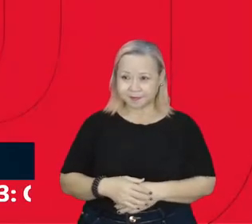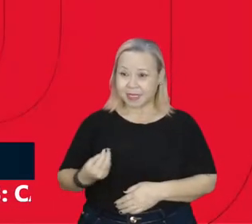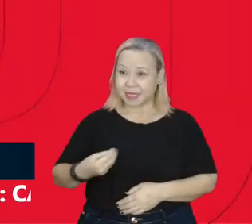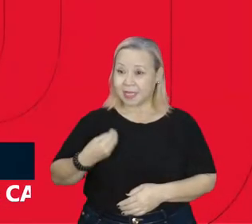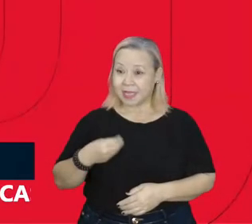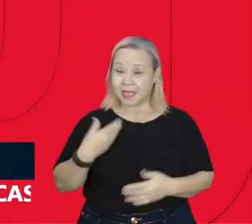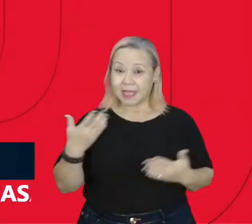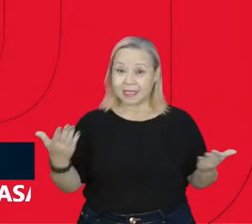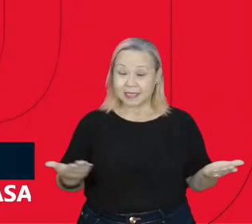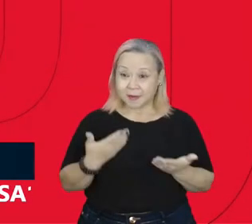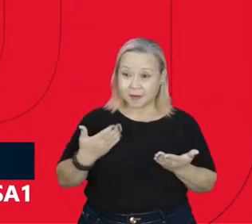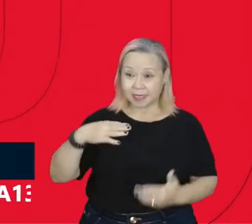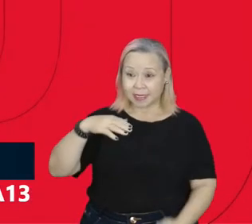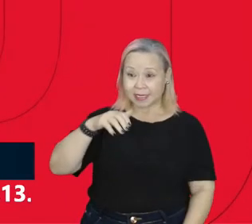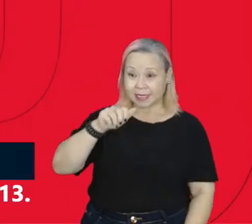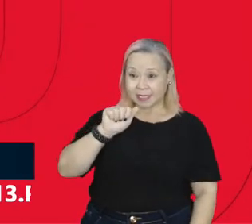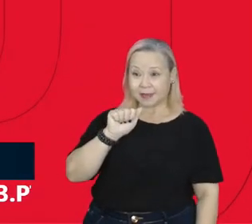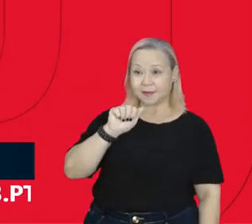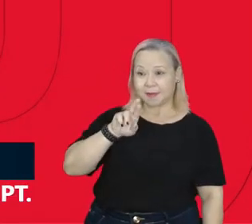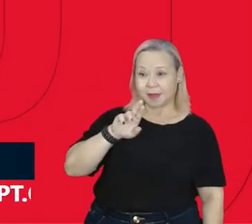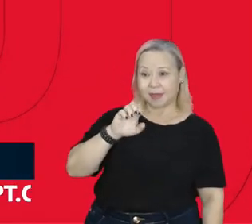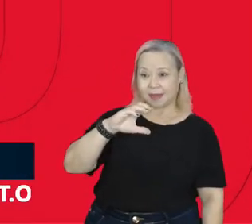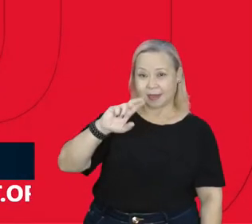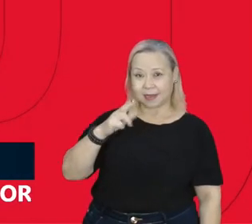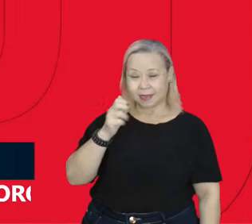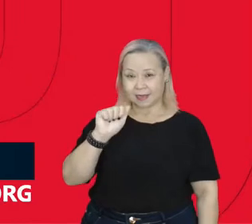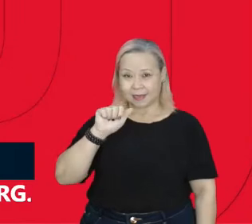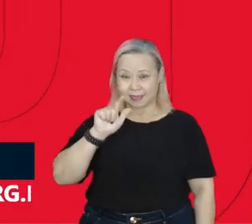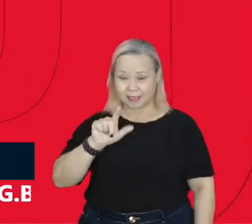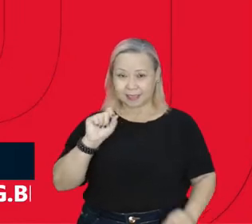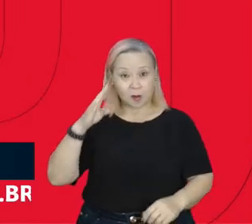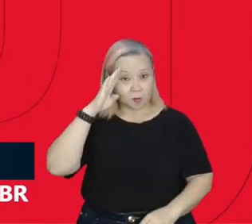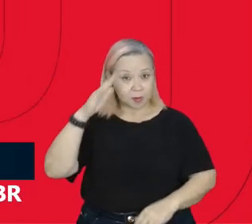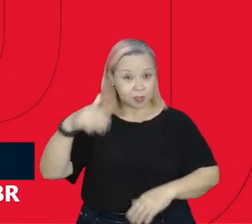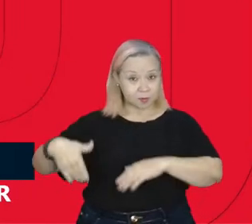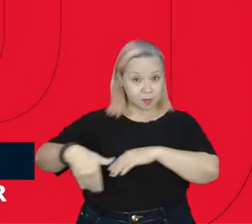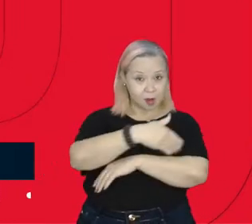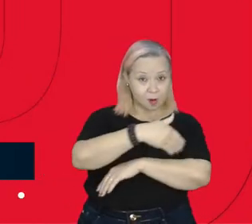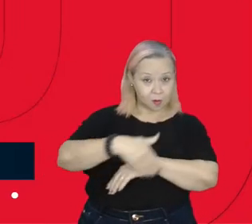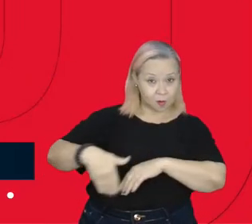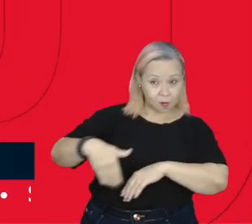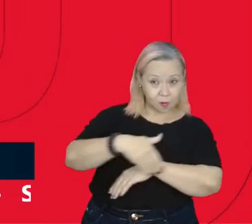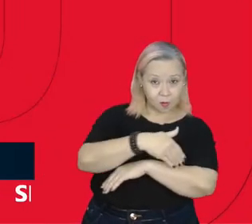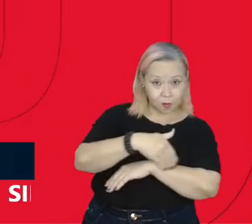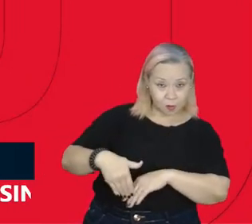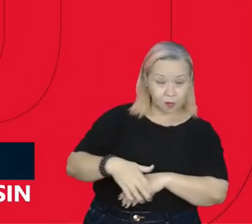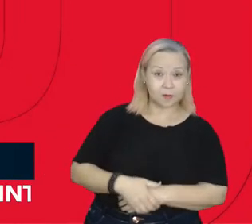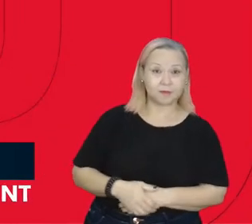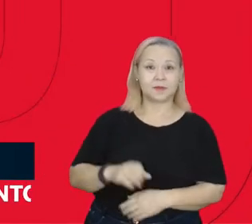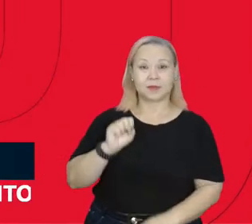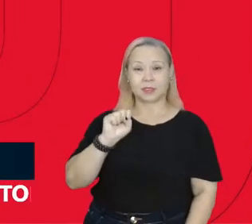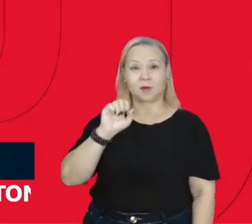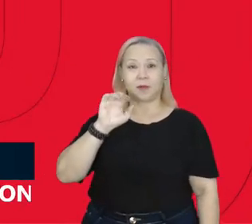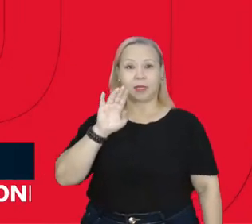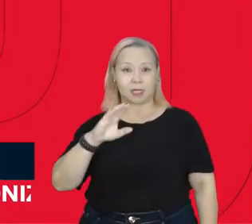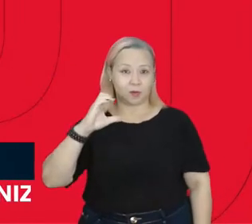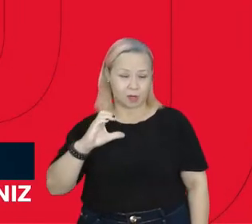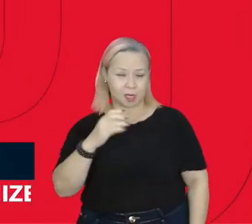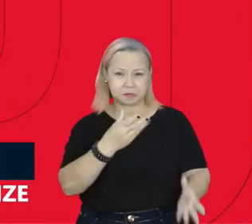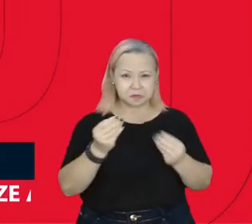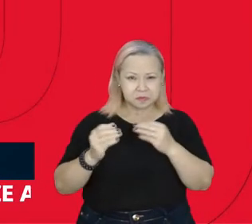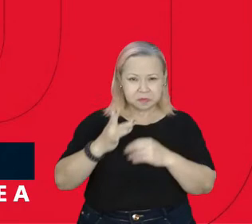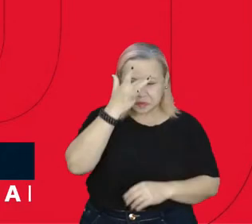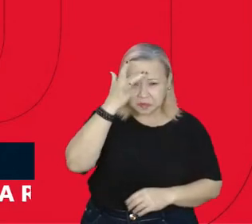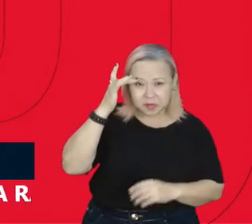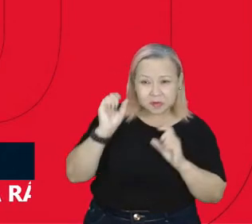aqui na Marechal Deodoro, a principal rua de comércio de São Bernardo do Campo. Muita gente.